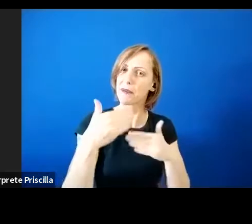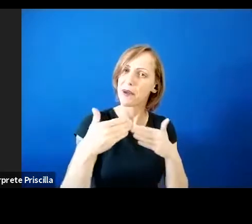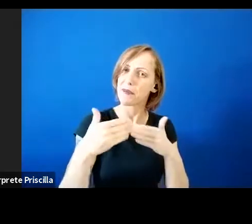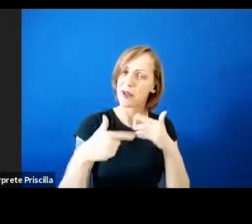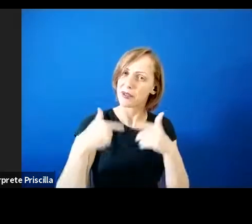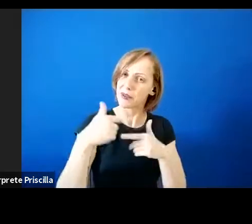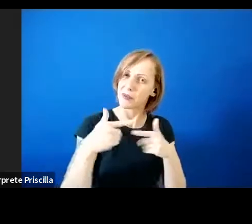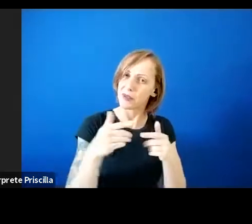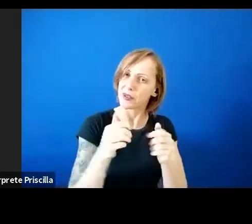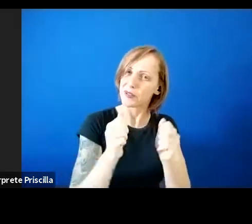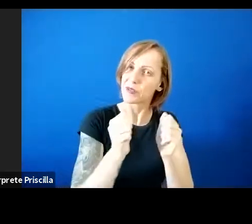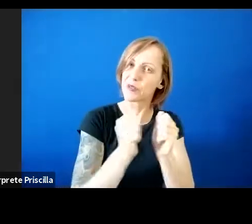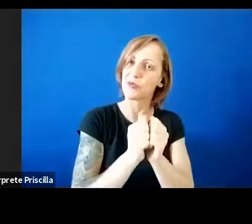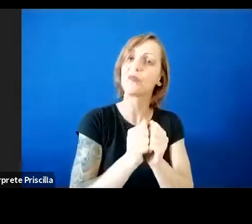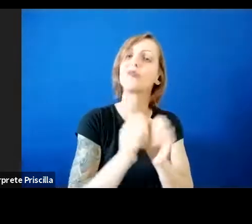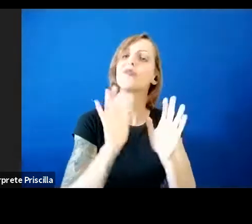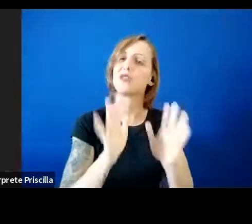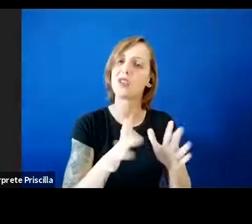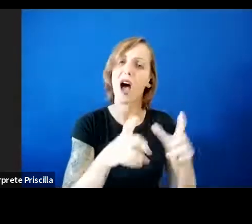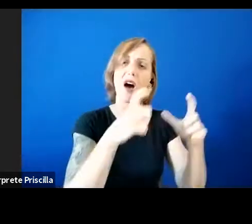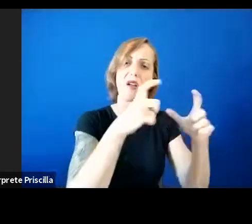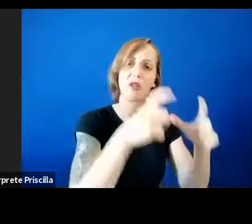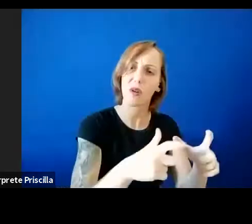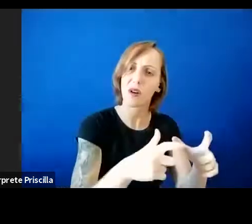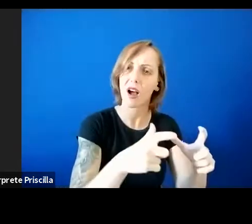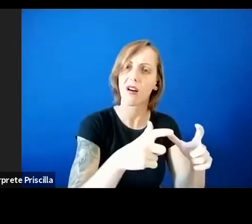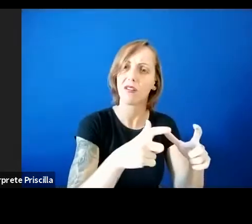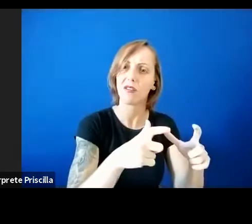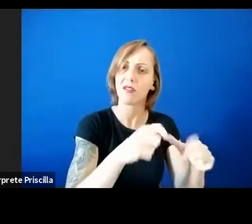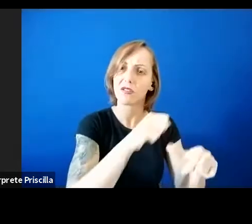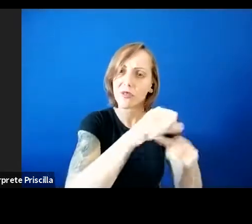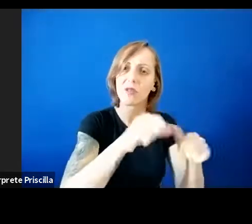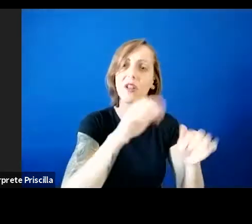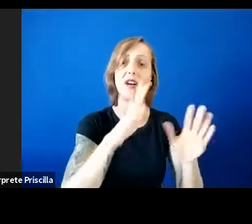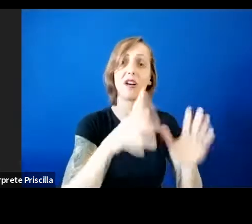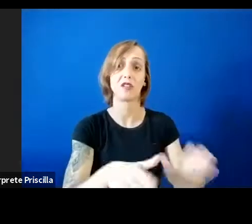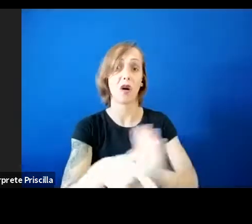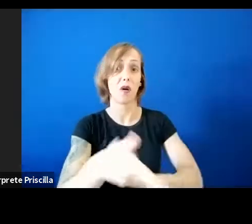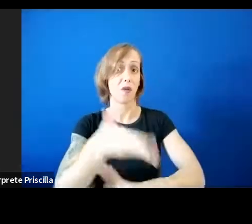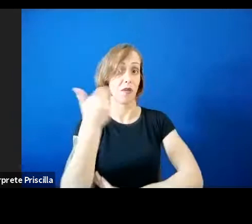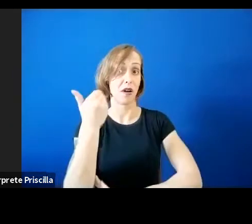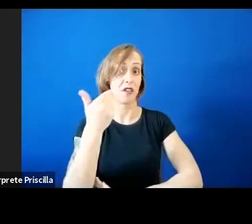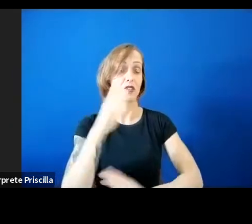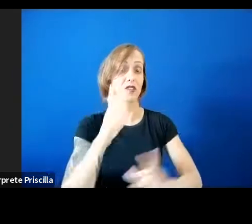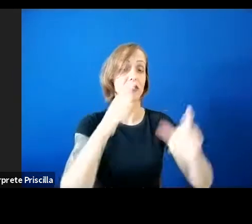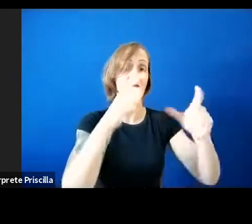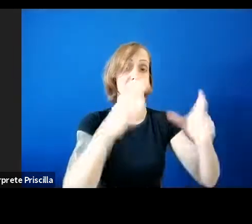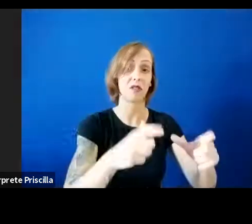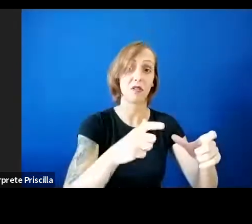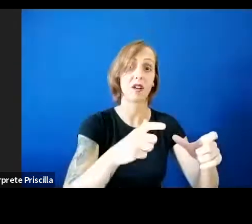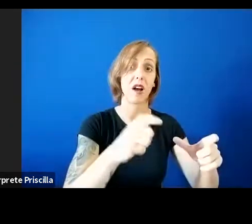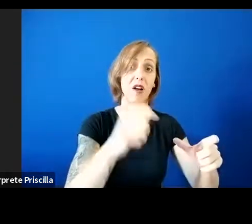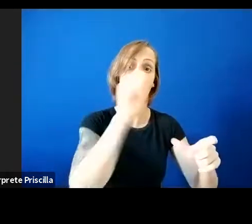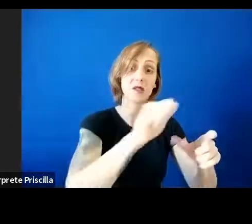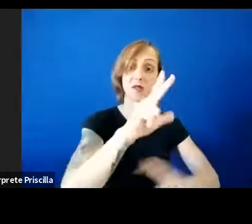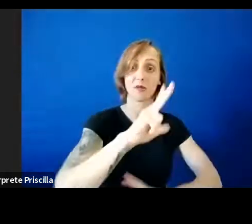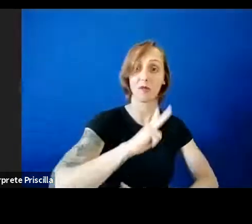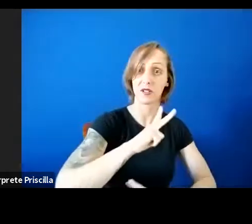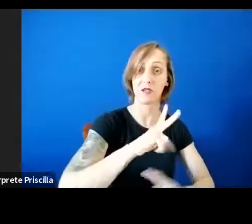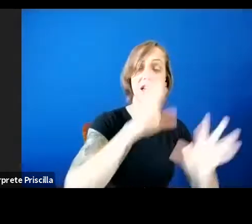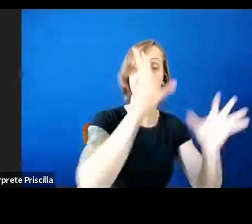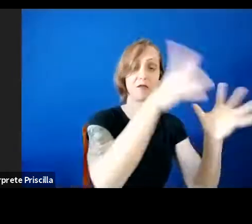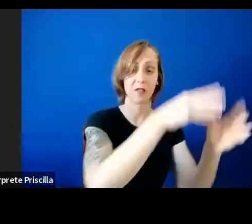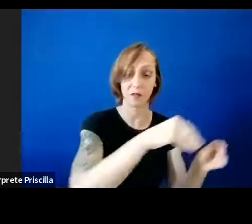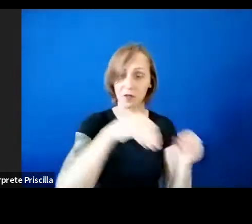alguns espaços, né? Começamos lá dentro de uma associação particular, depois a gente ficou dentro de um outro